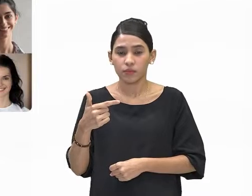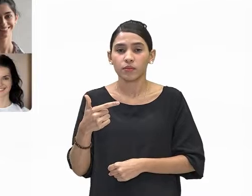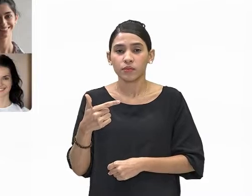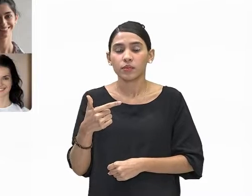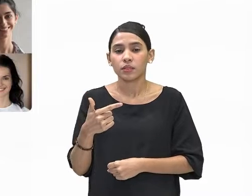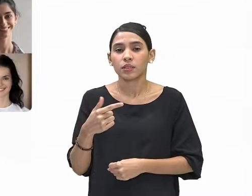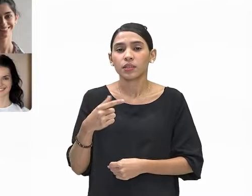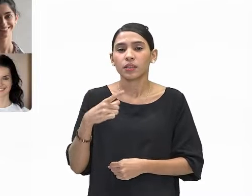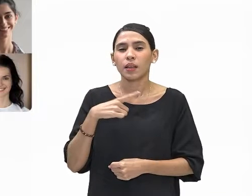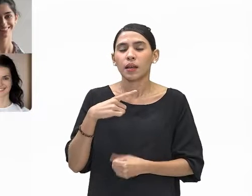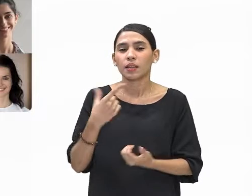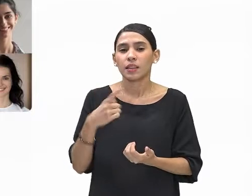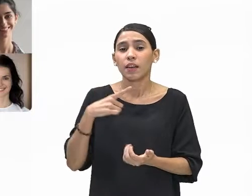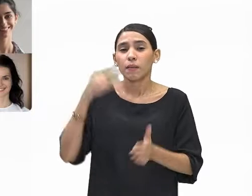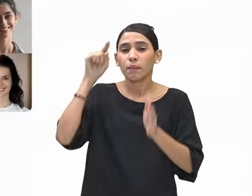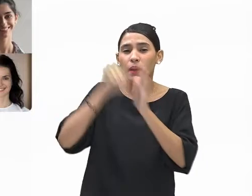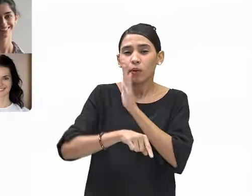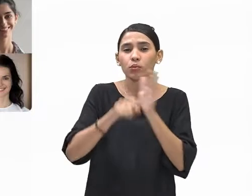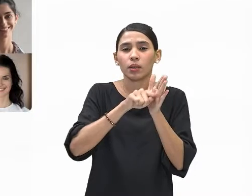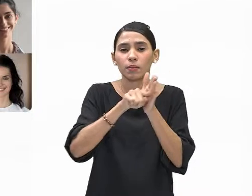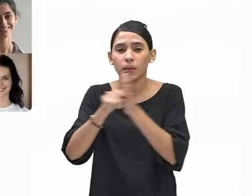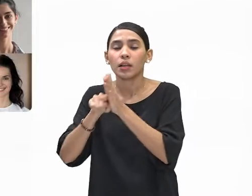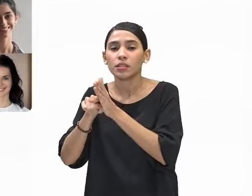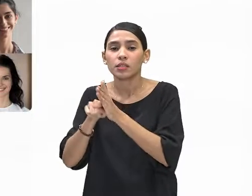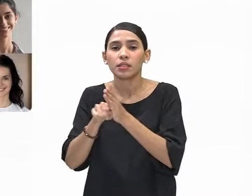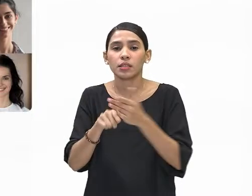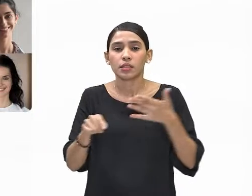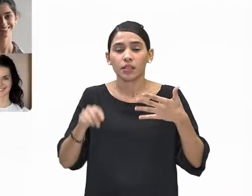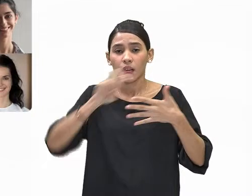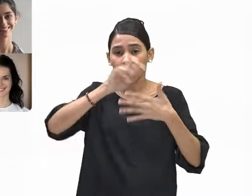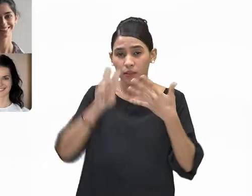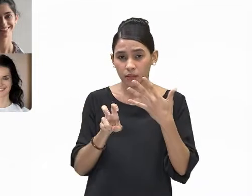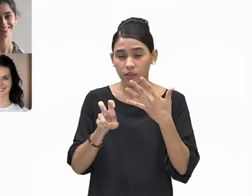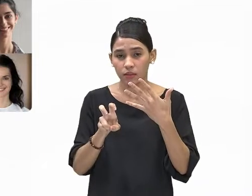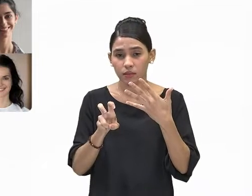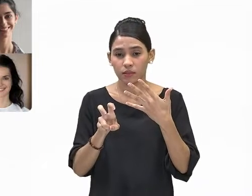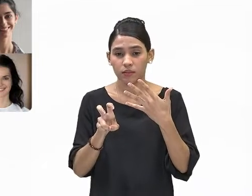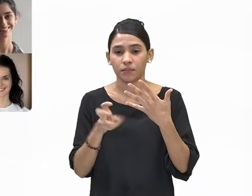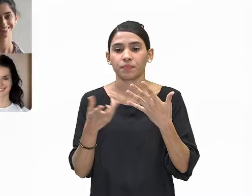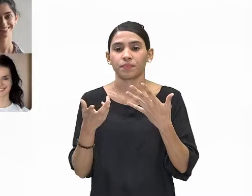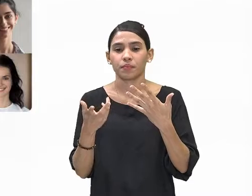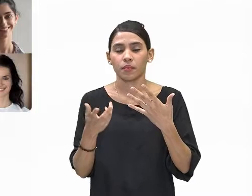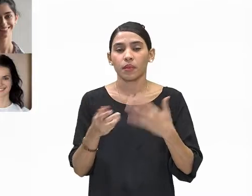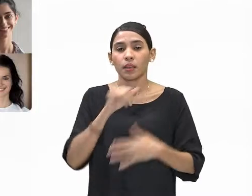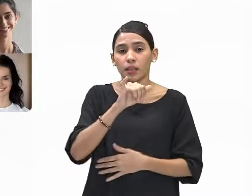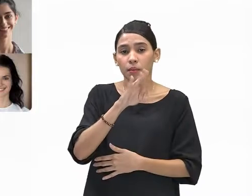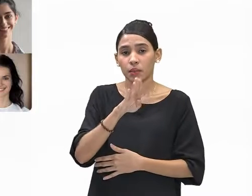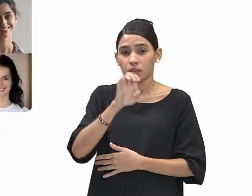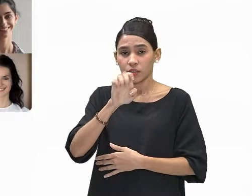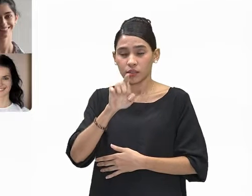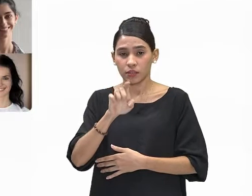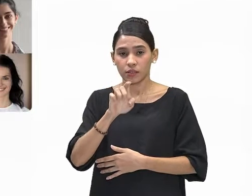foi feita a pergunta dividida em 5 categorias. Então, o